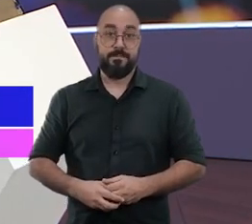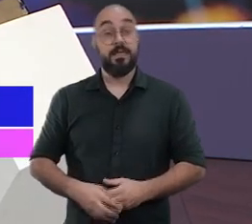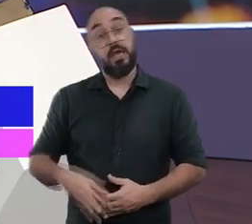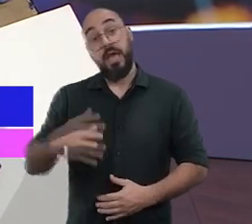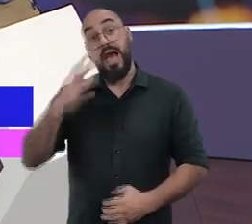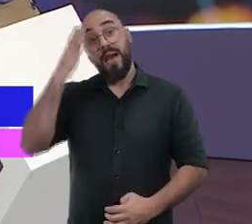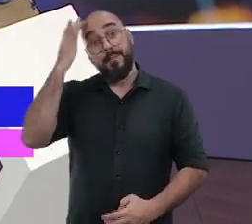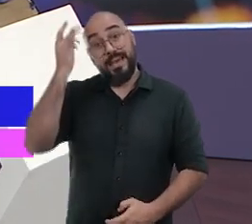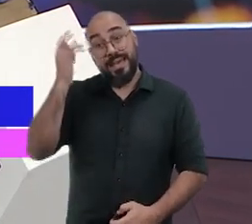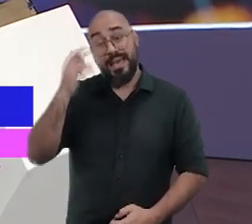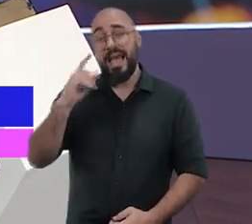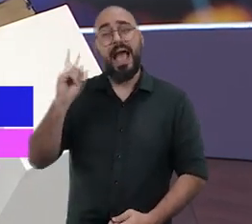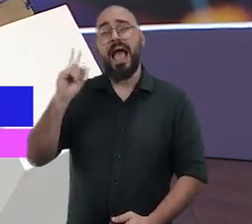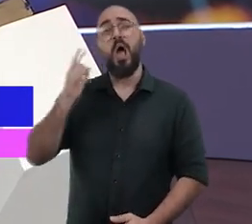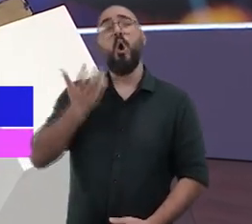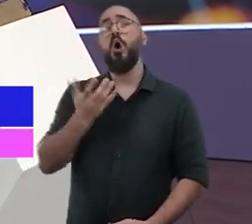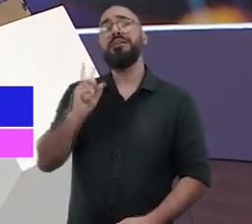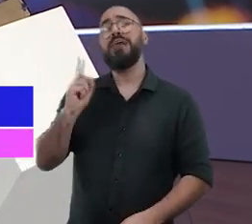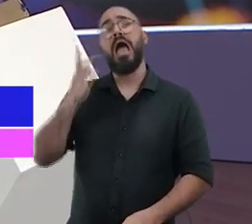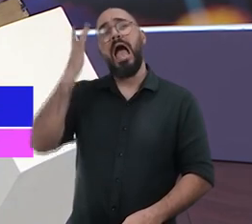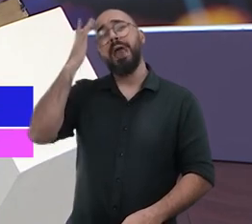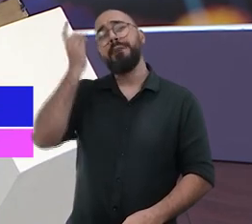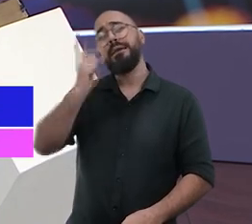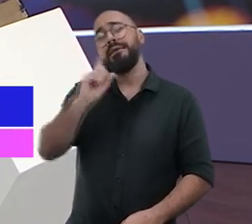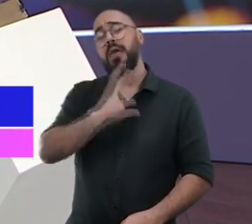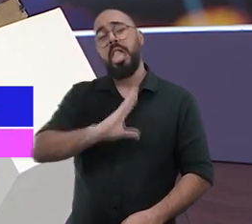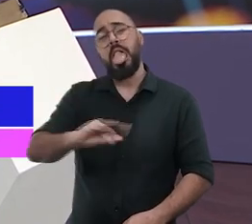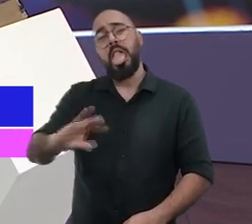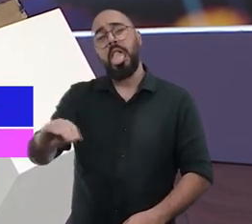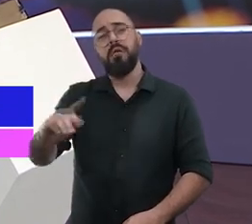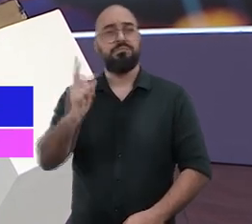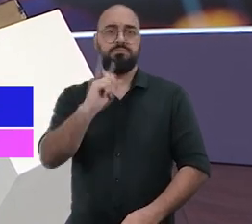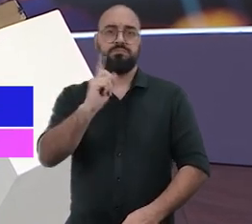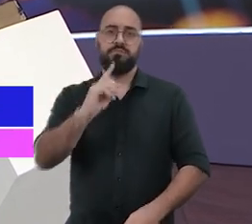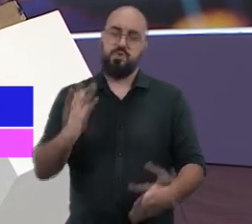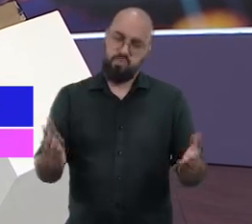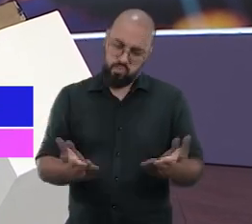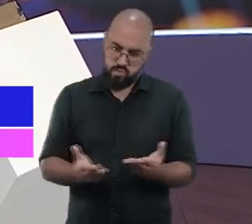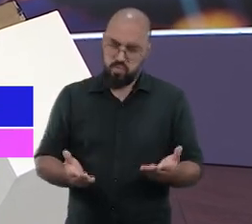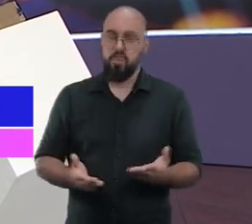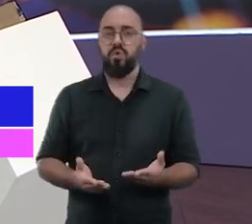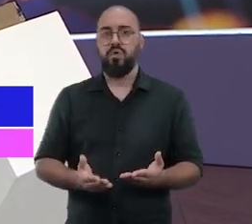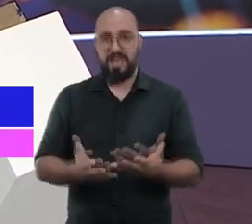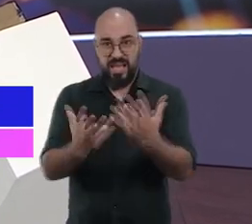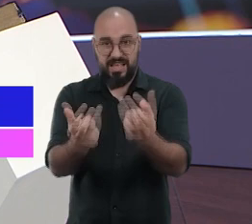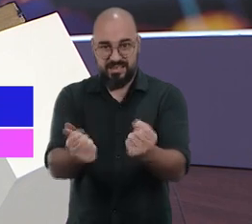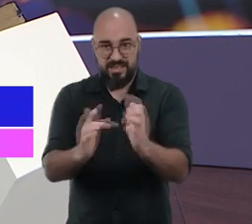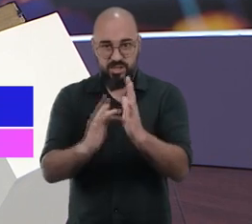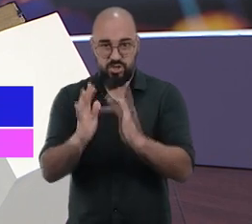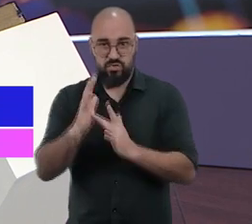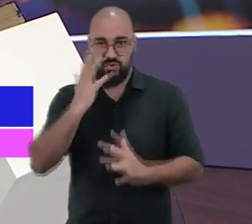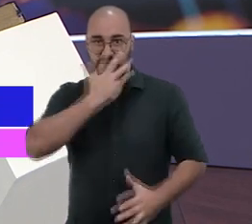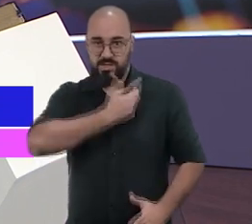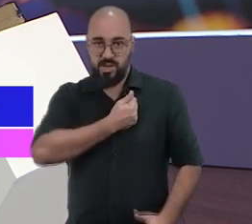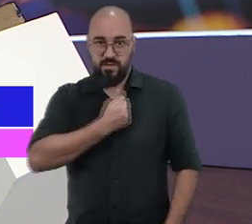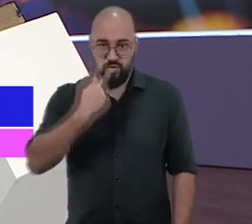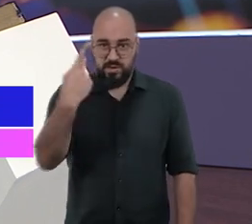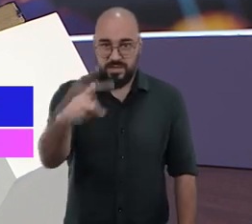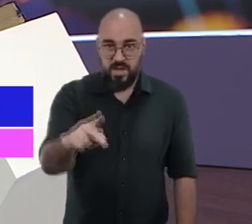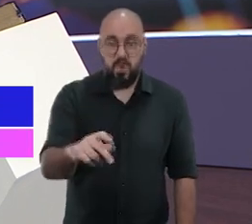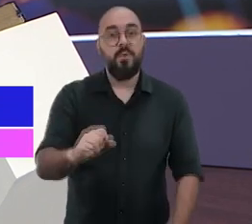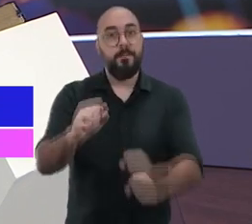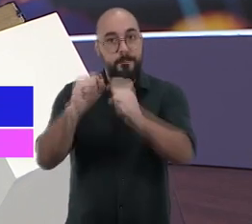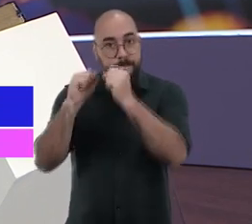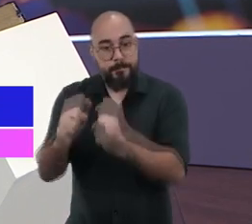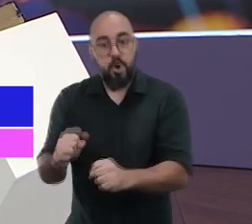muito tarde. Agora é o momento da decisão. Se você aceita Jesus como seu Senhor e Salvador, saiba que Ele pode transformar a sua vida. Ele